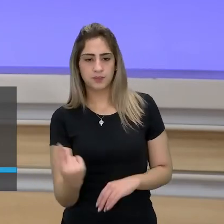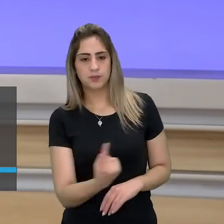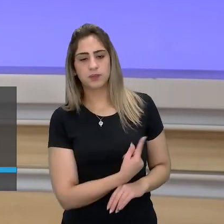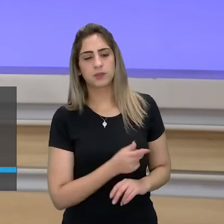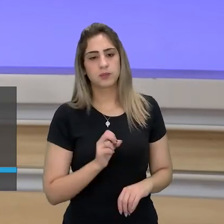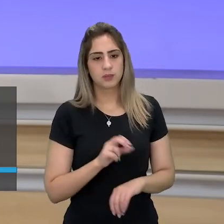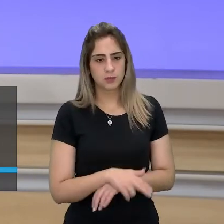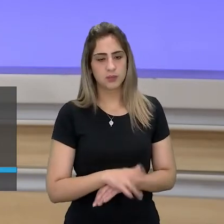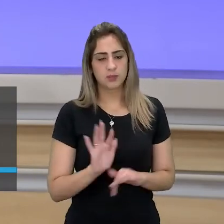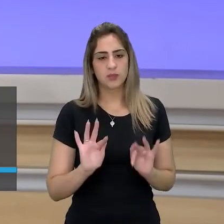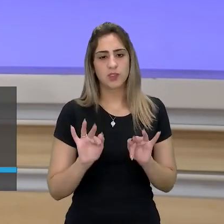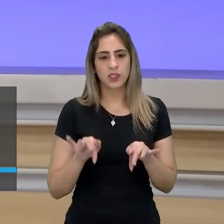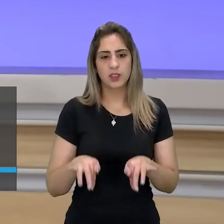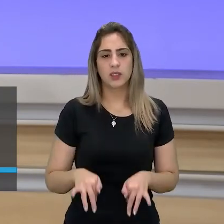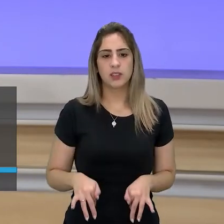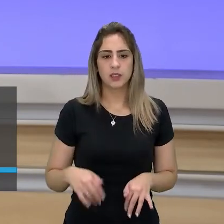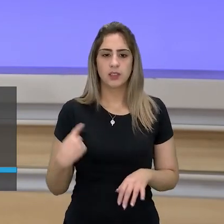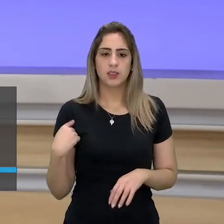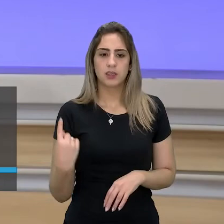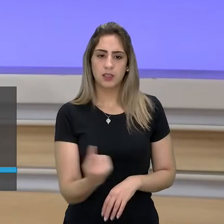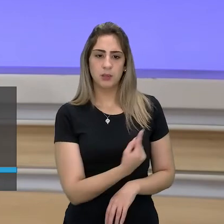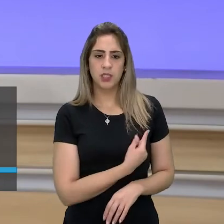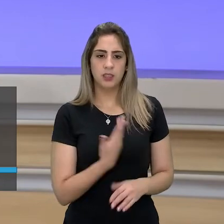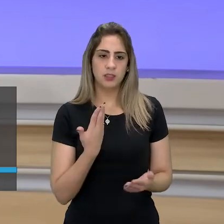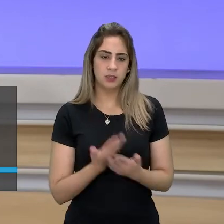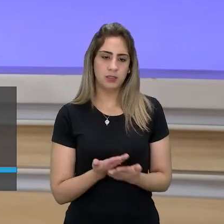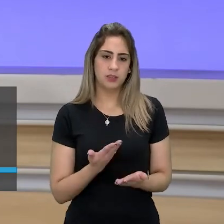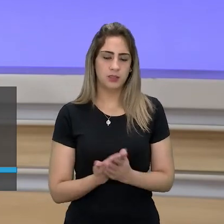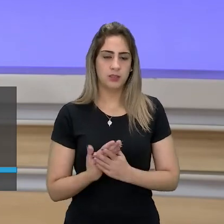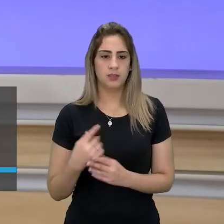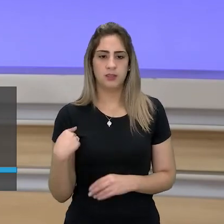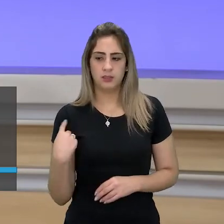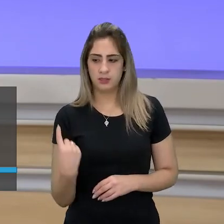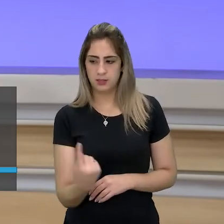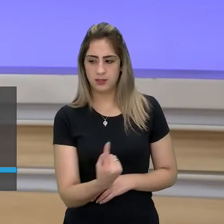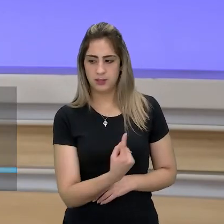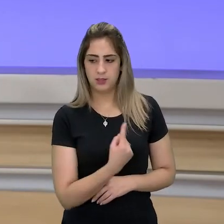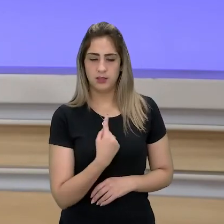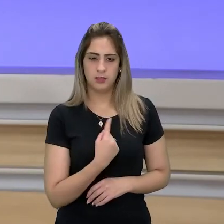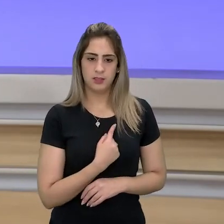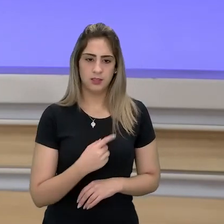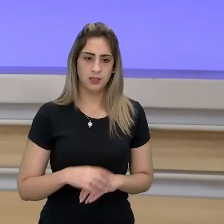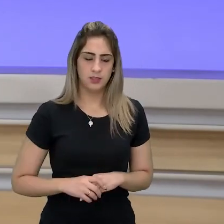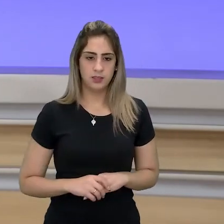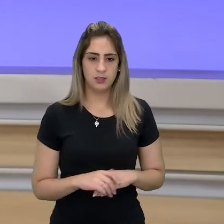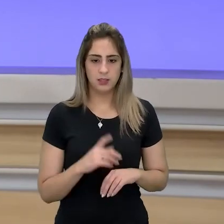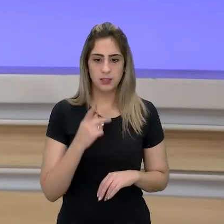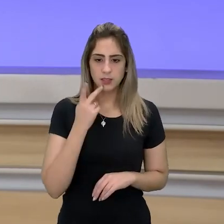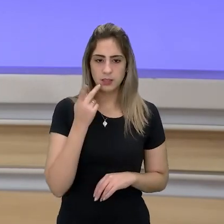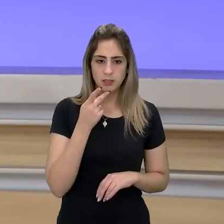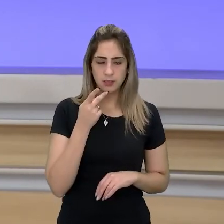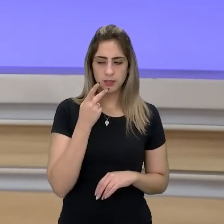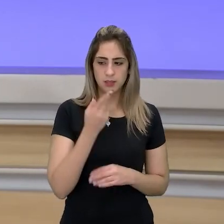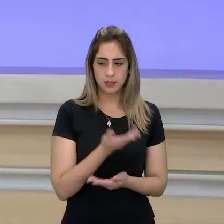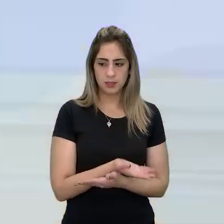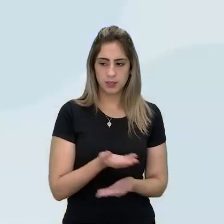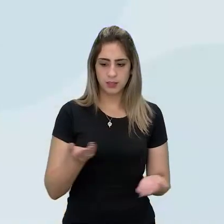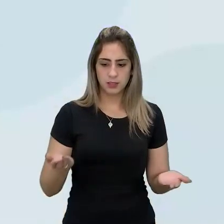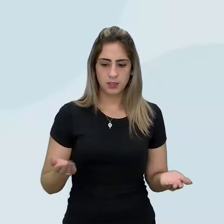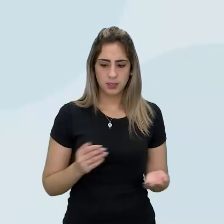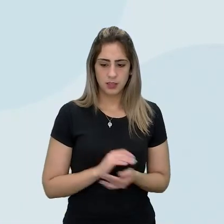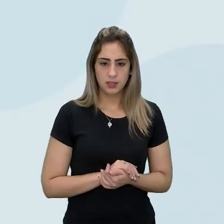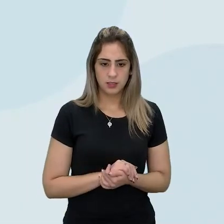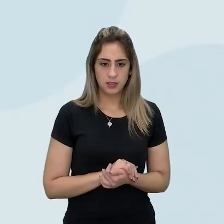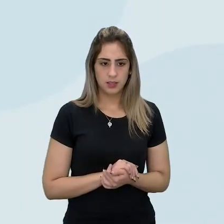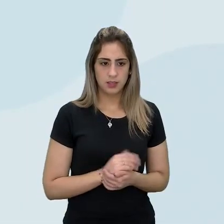entra já, né, no finalzinho da nossa aula, onde a gente vai, olha só, falar para vocês aí, olha, do nosso momento